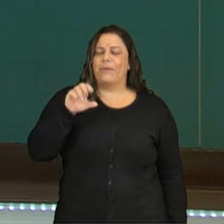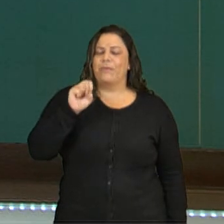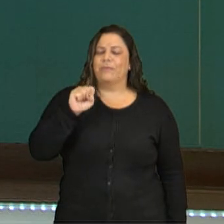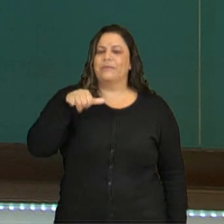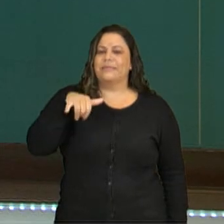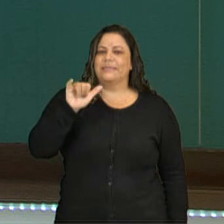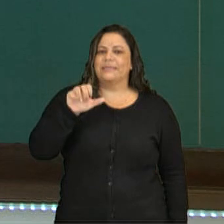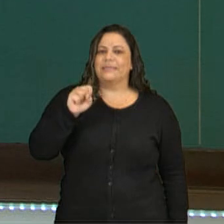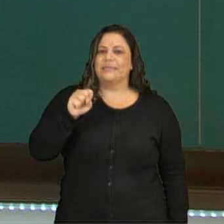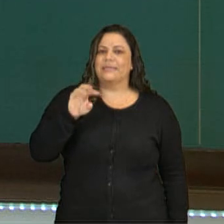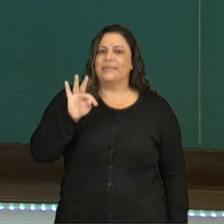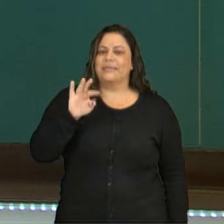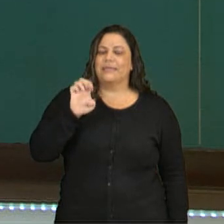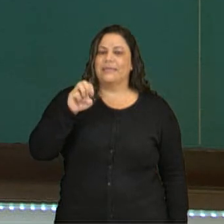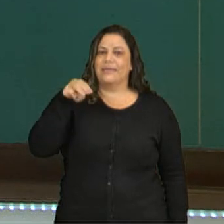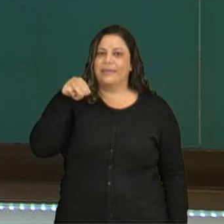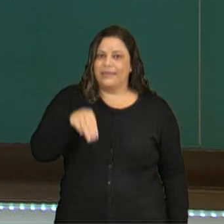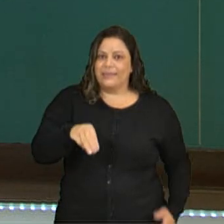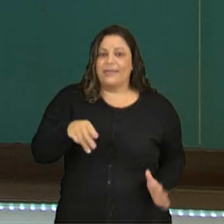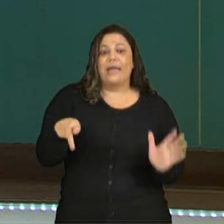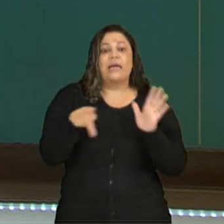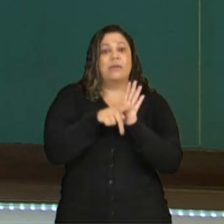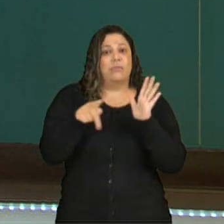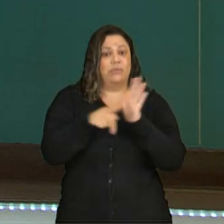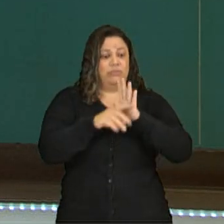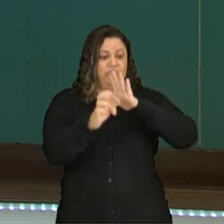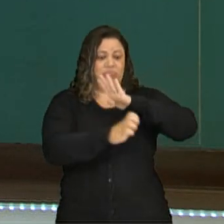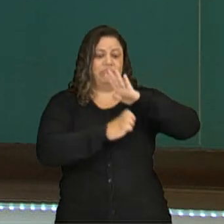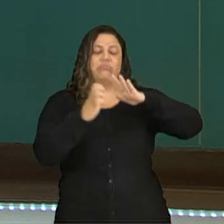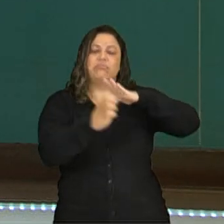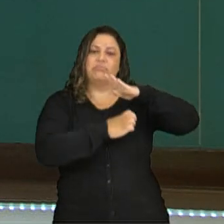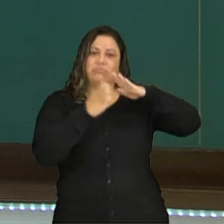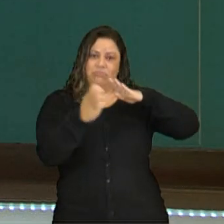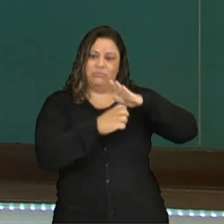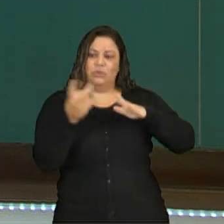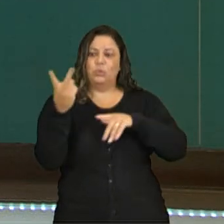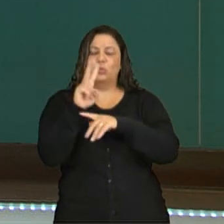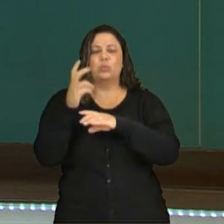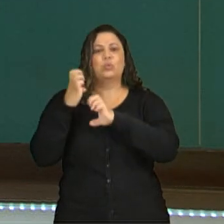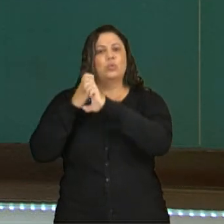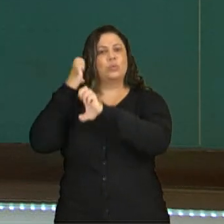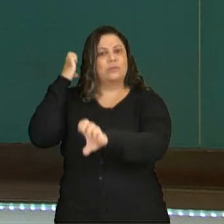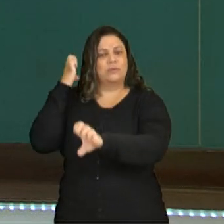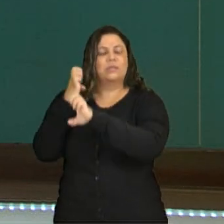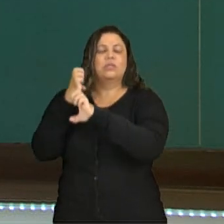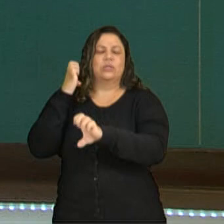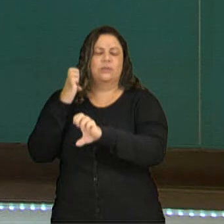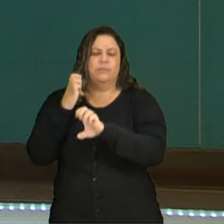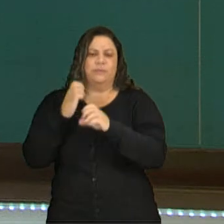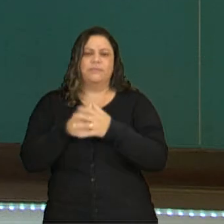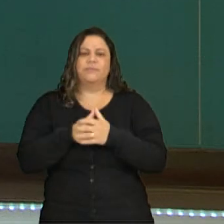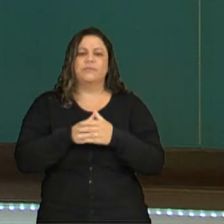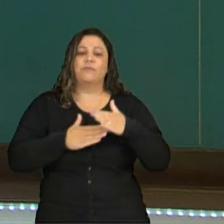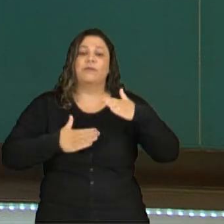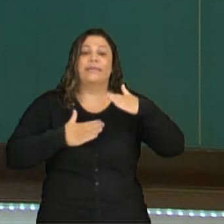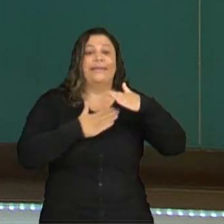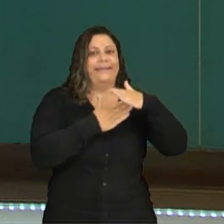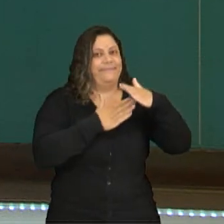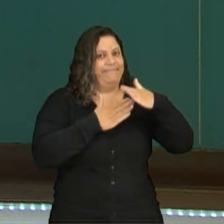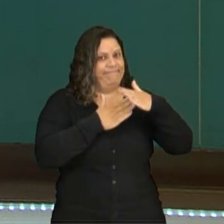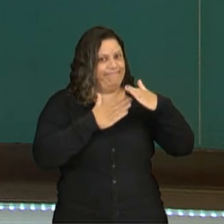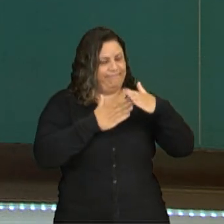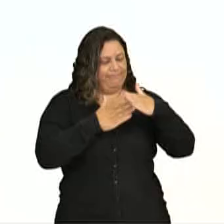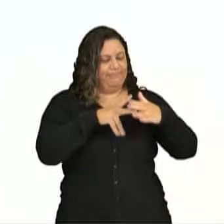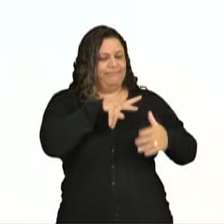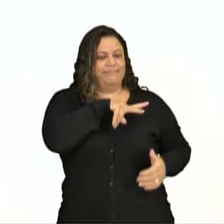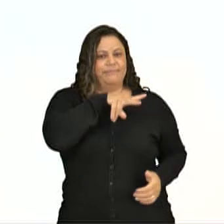dois engenheiros, tá? Então, esse primeiro uso, ele foi bem limitado a um sistema privado da empresa.